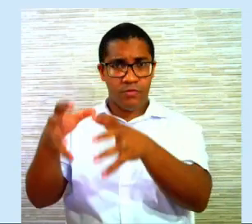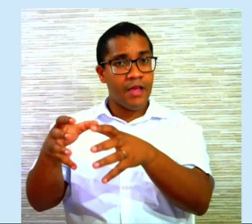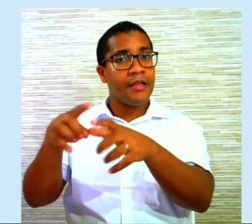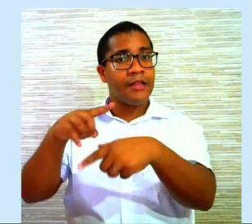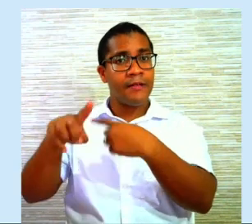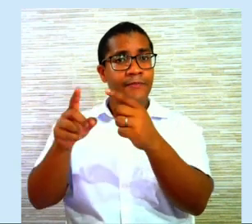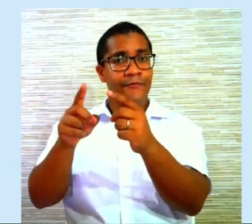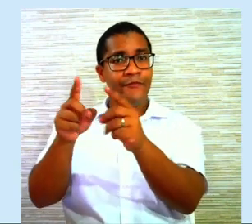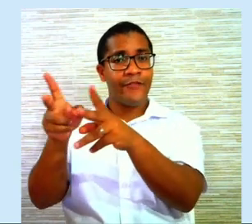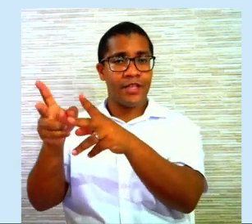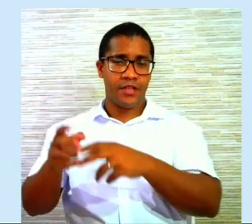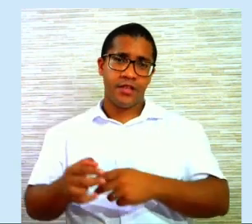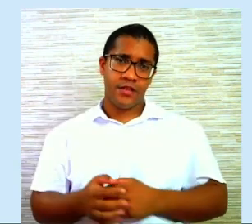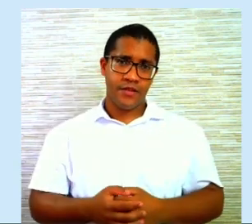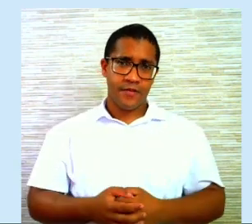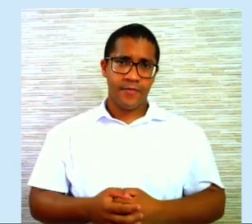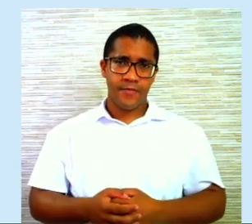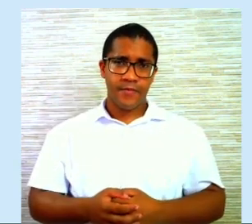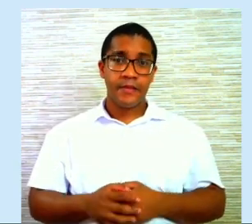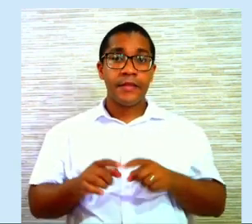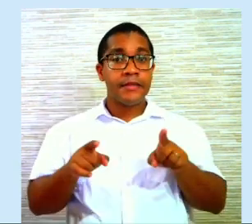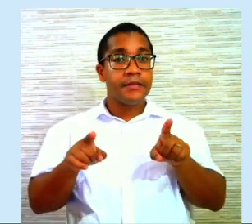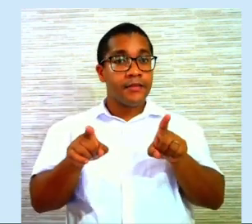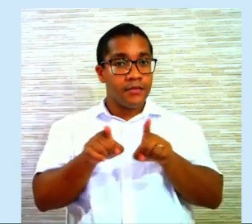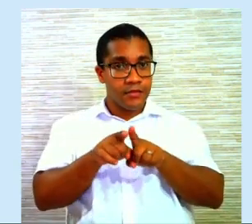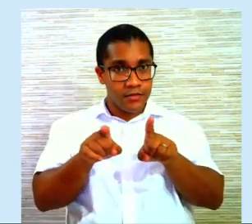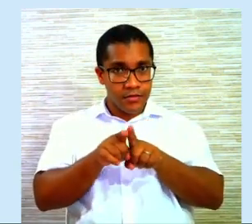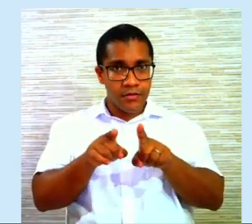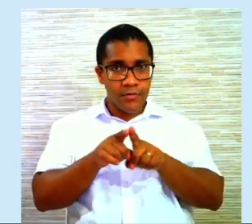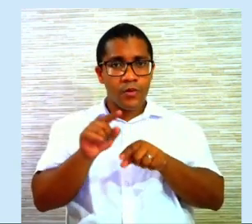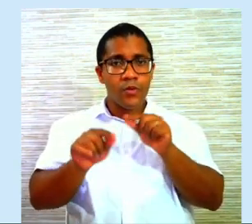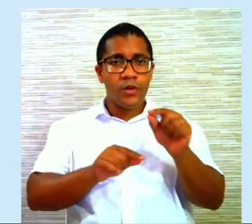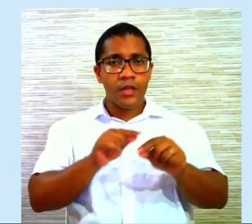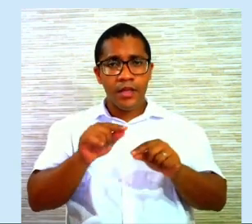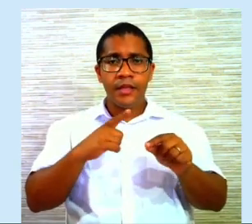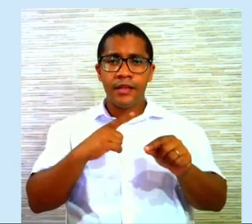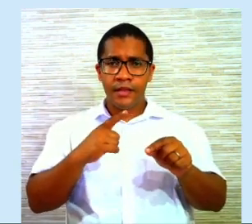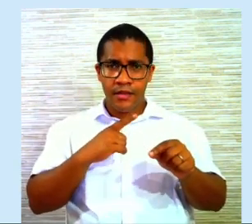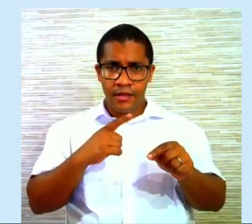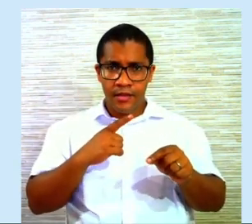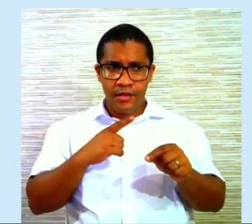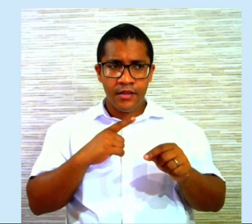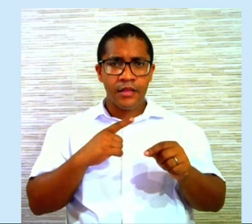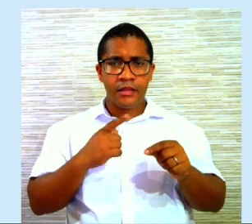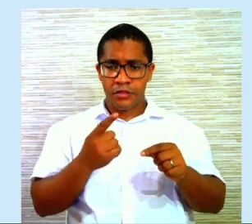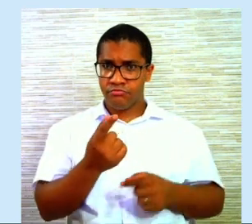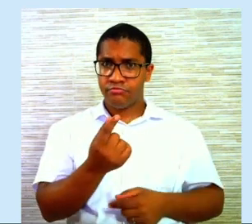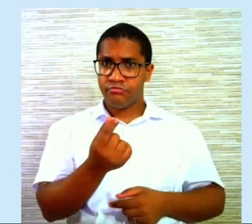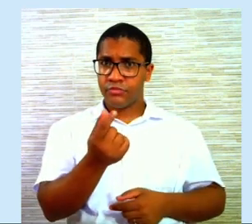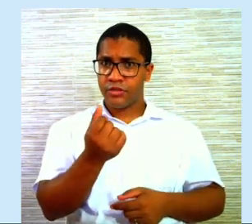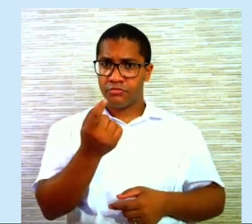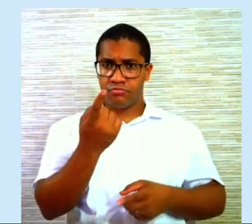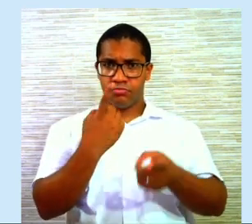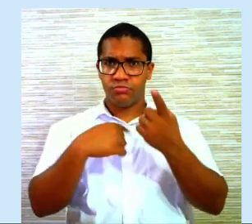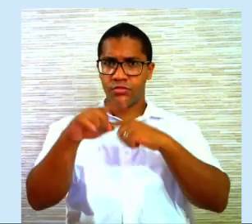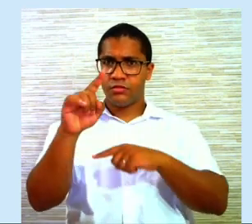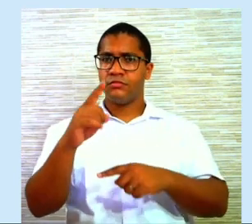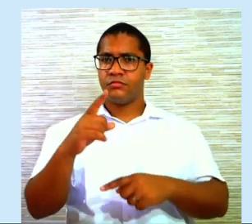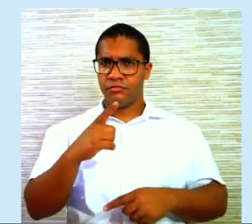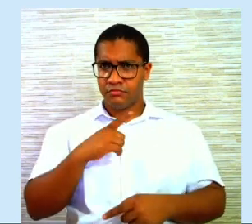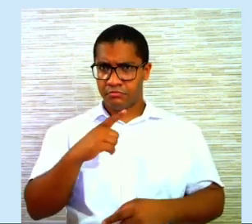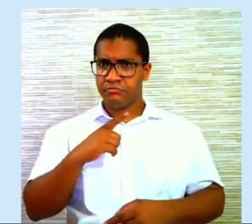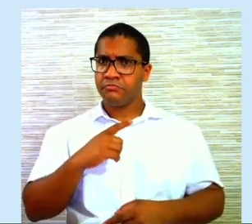violência. Que também o quê? Envolvia altos lucros,